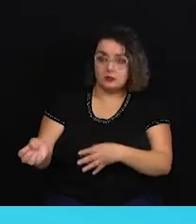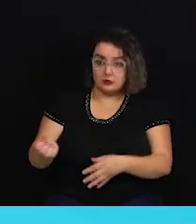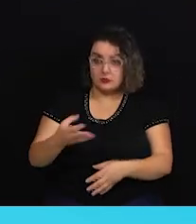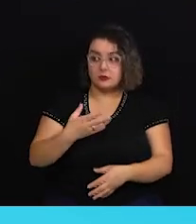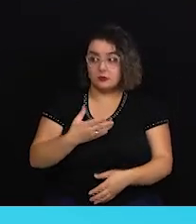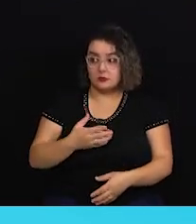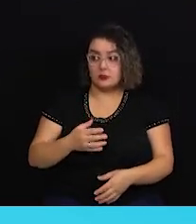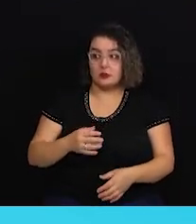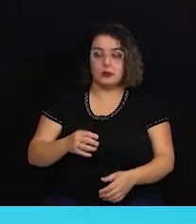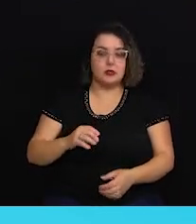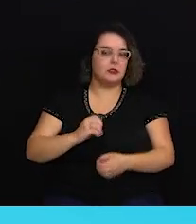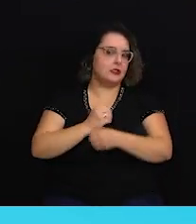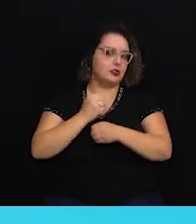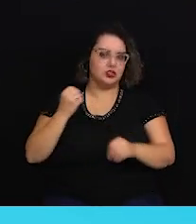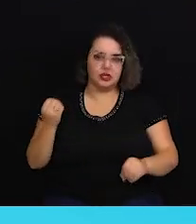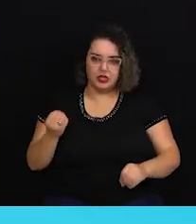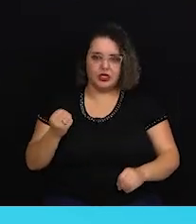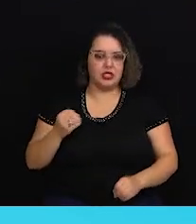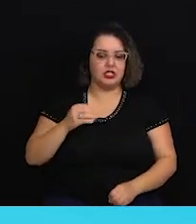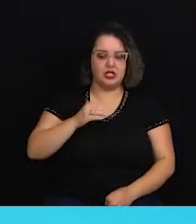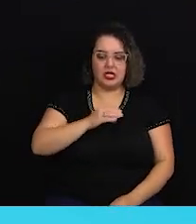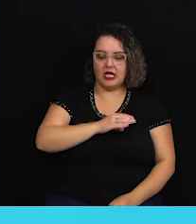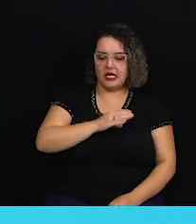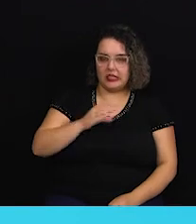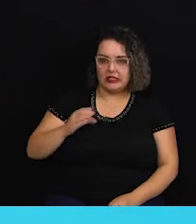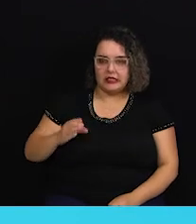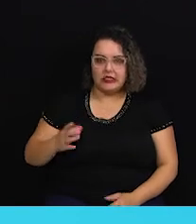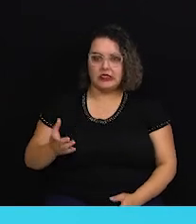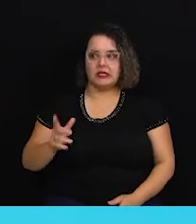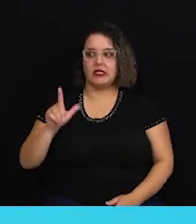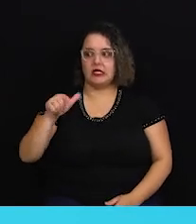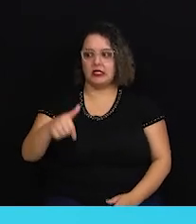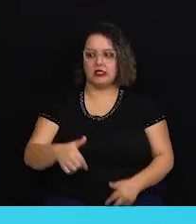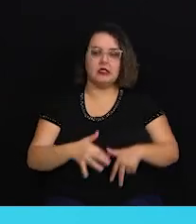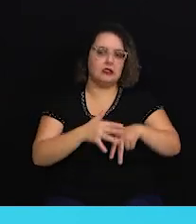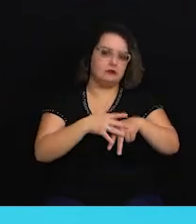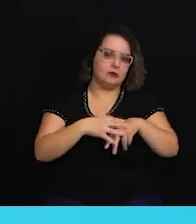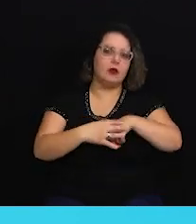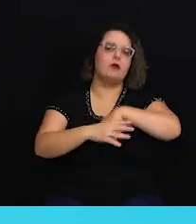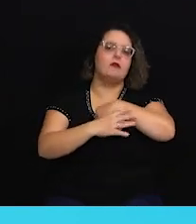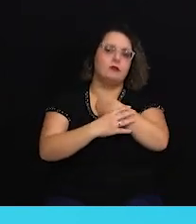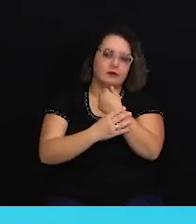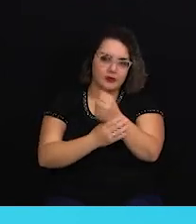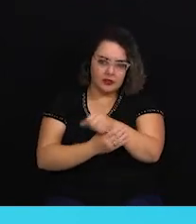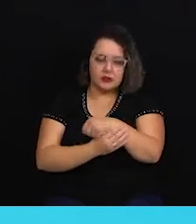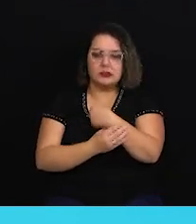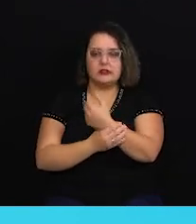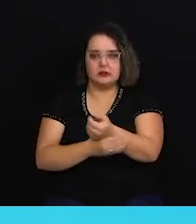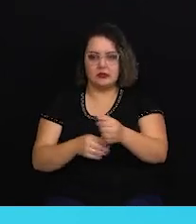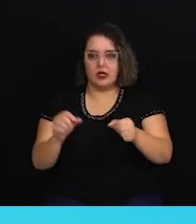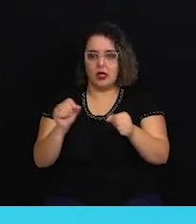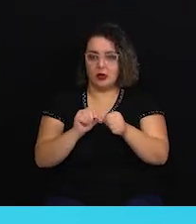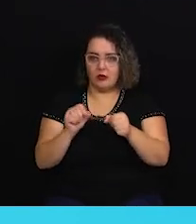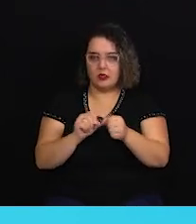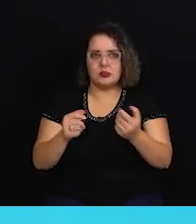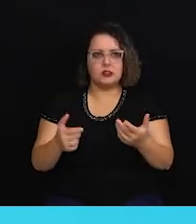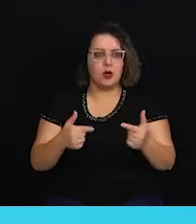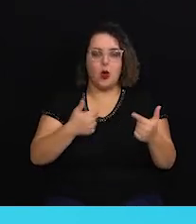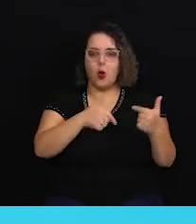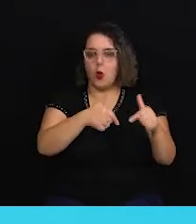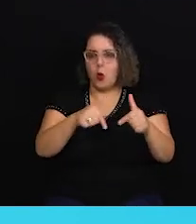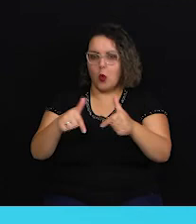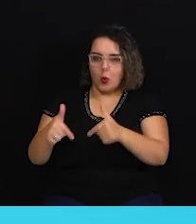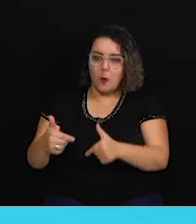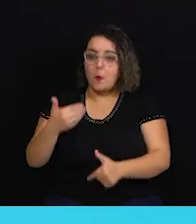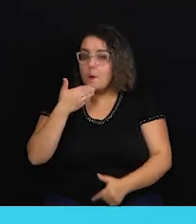laudo da engenharia clínica. Depois da cirurgia, esse paciente ele precisa do cuidado da fisioterapia. Então, para fazer, vamos assim, o